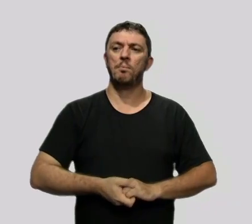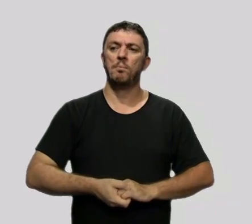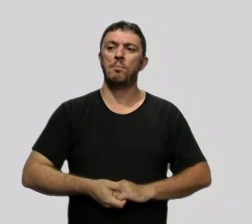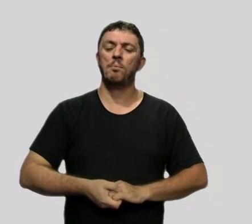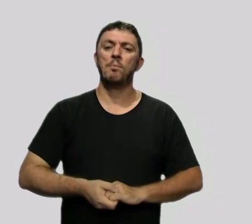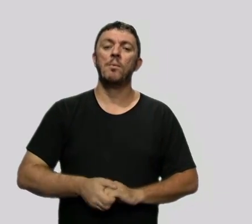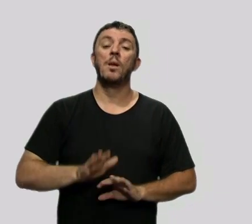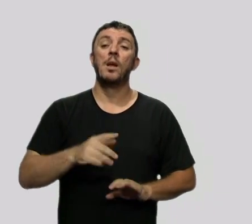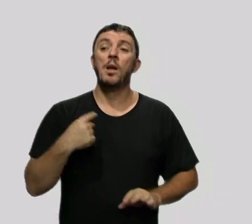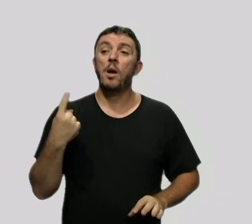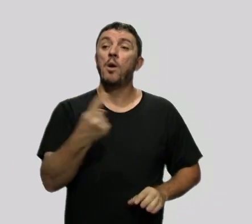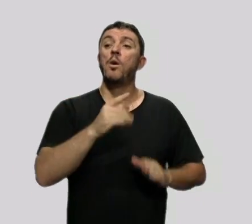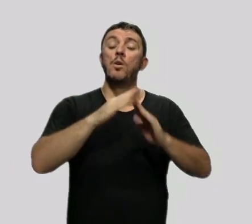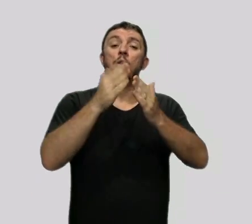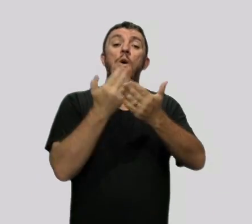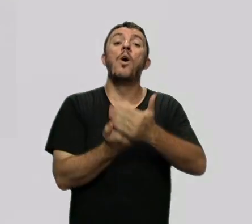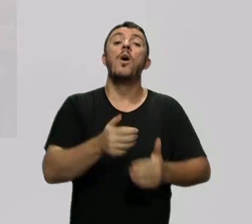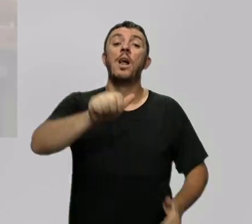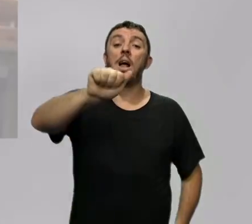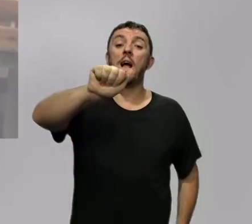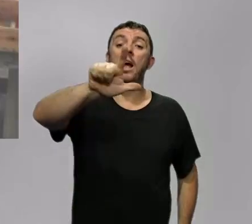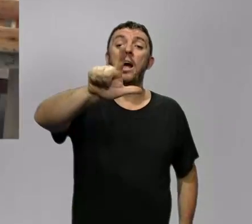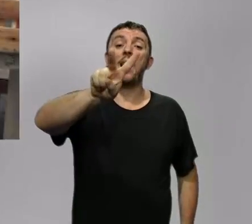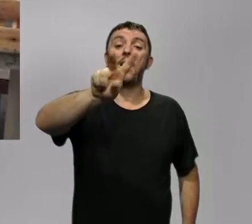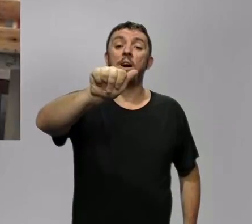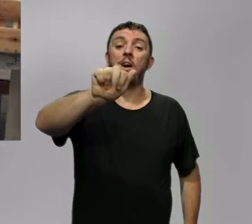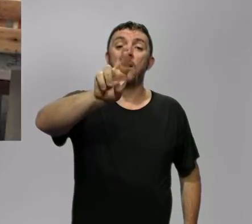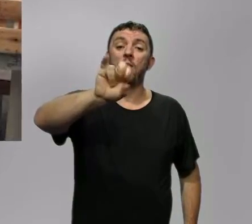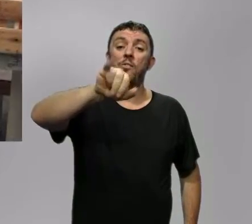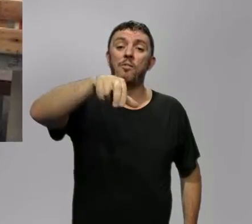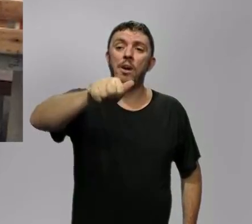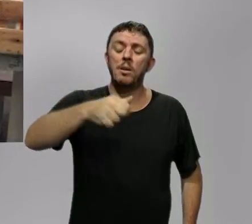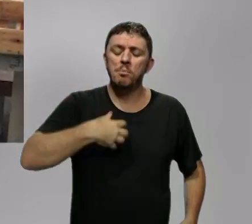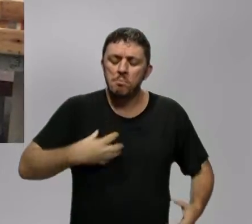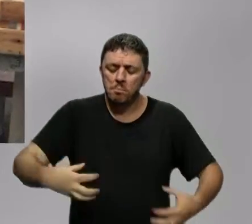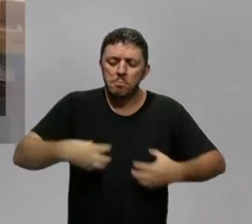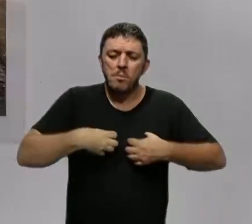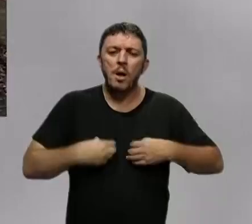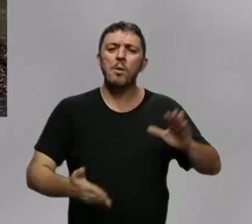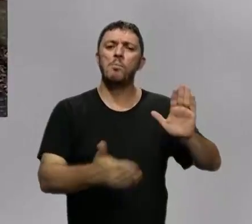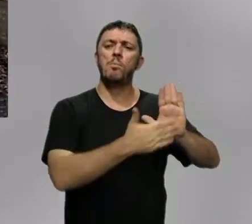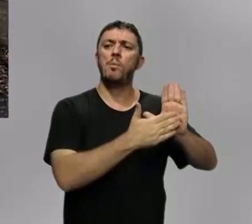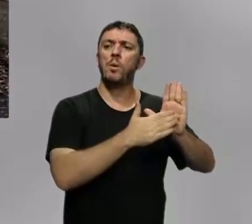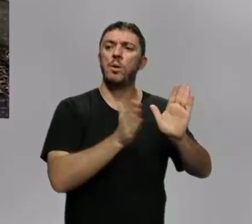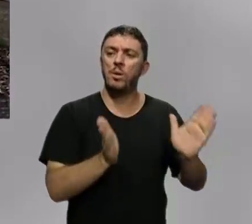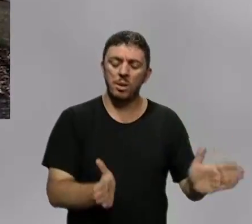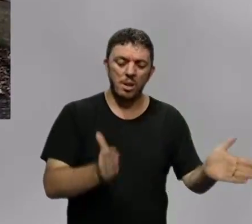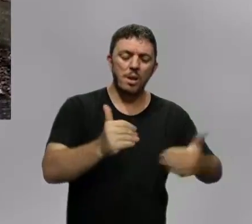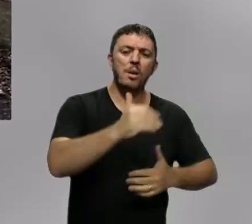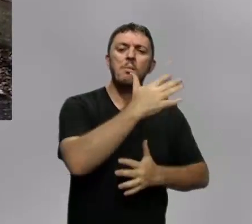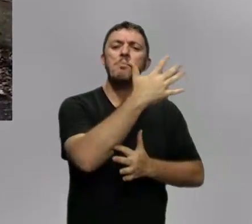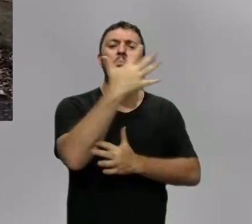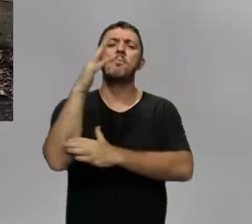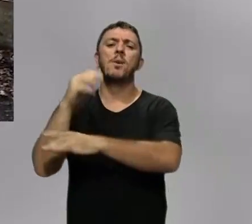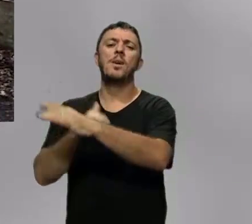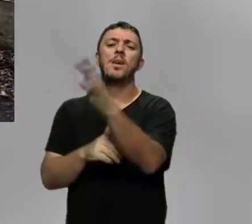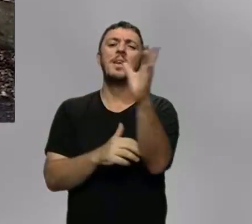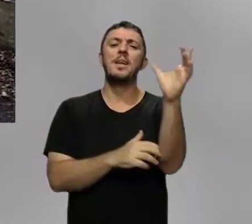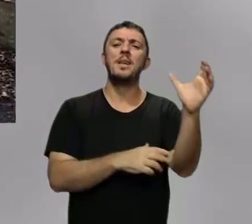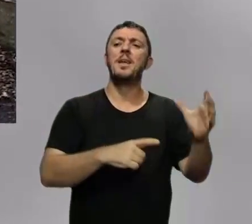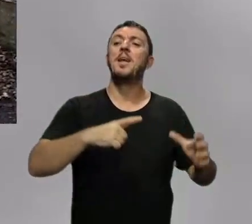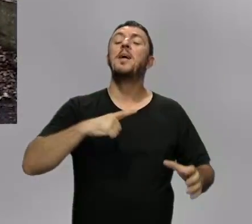Nós, da EMEB Avarina, nos inspiramos em realizar as propostas com Caixa da Natureza num espaço privilegiado, o bosque,